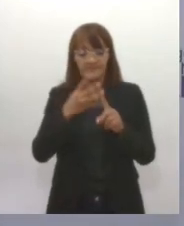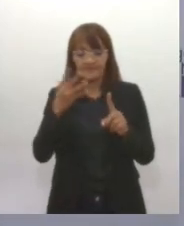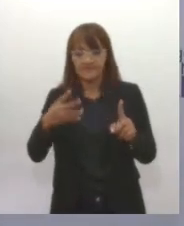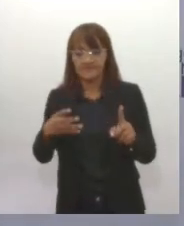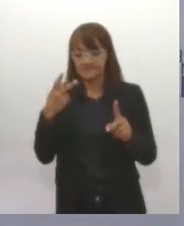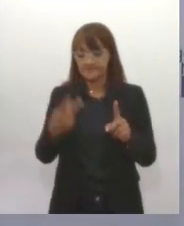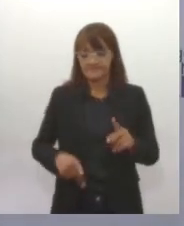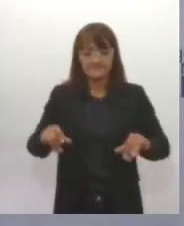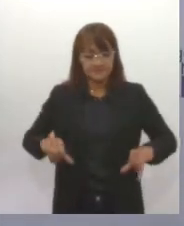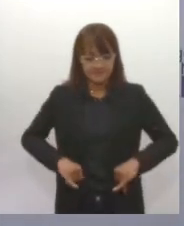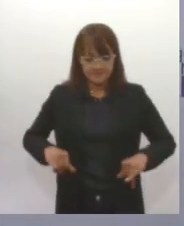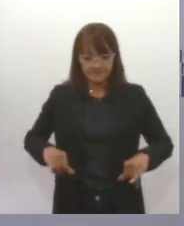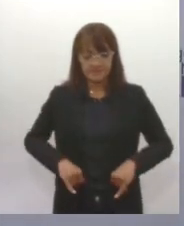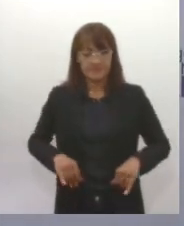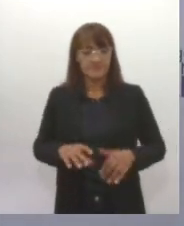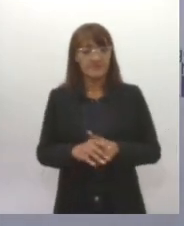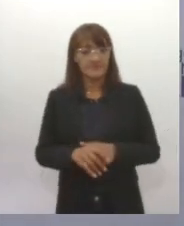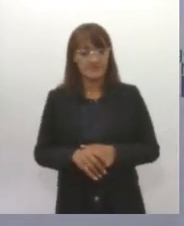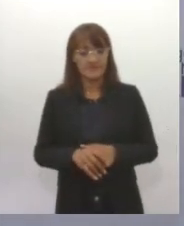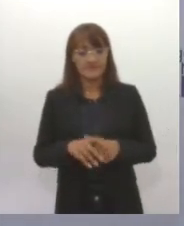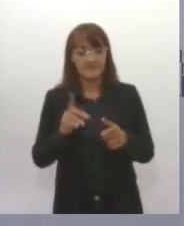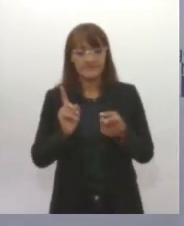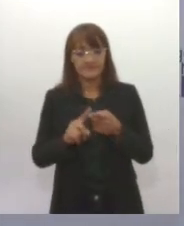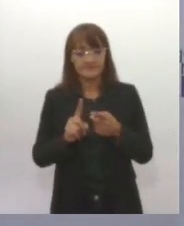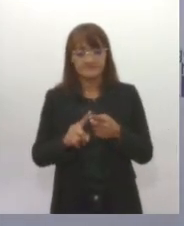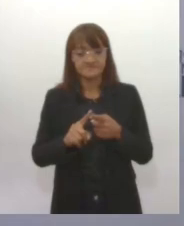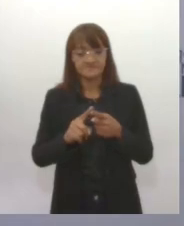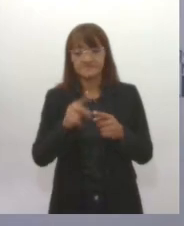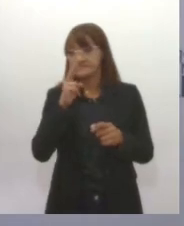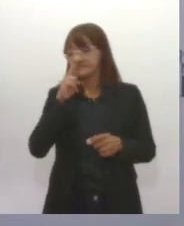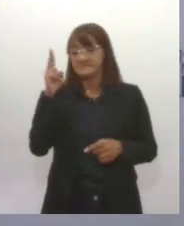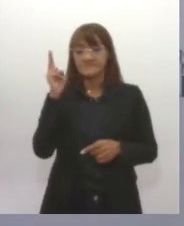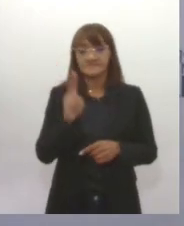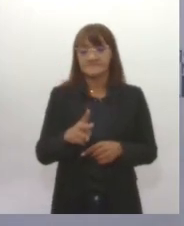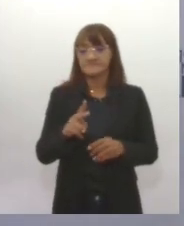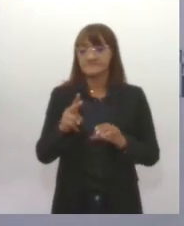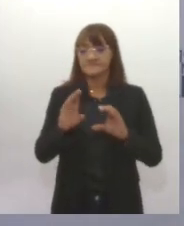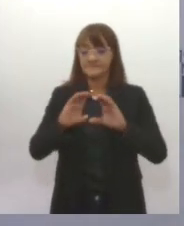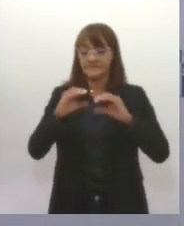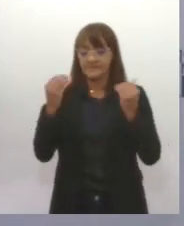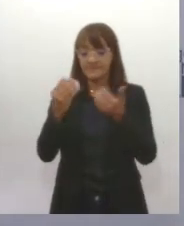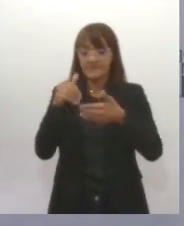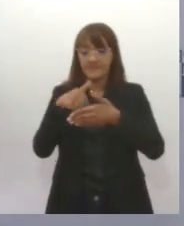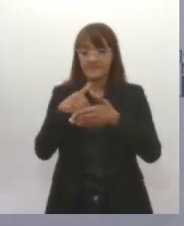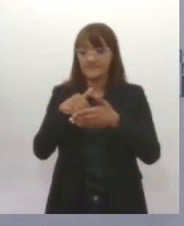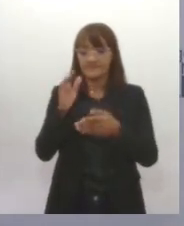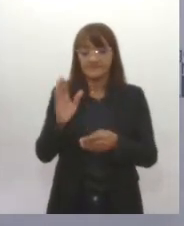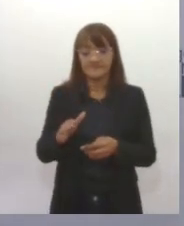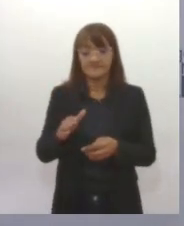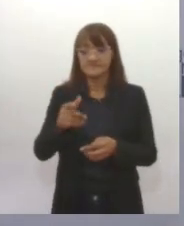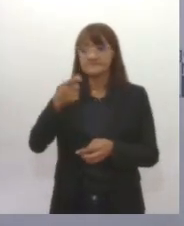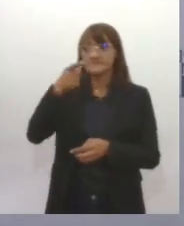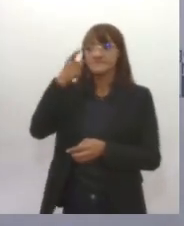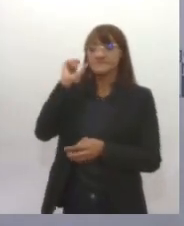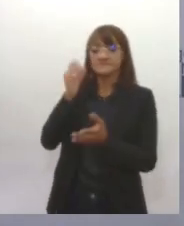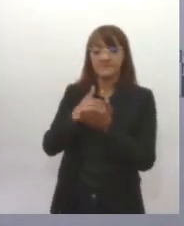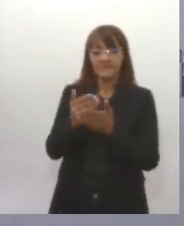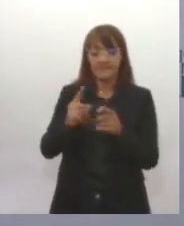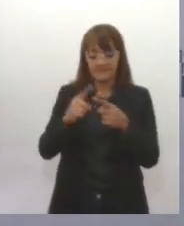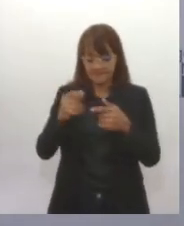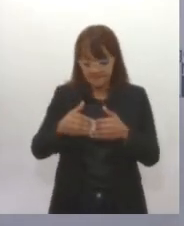essa opressão é mais potencializada. Então foi um encontro que começou ontem, mas vai se estender até a